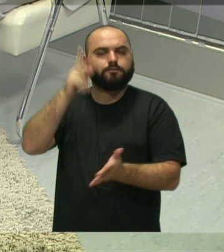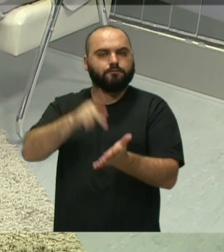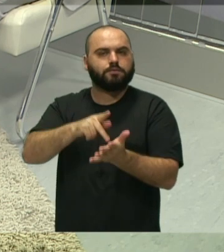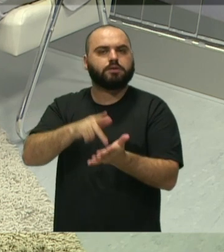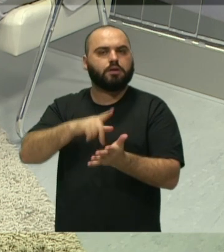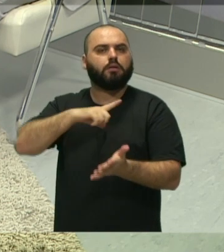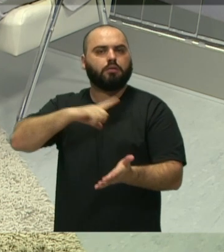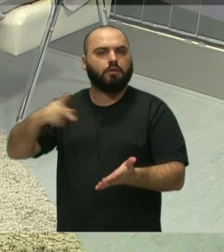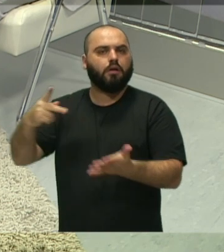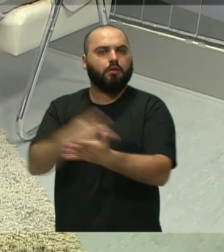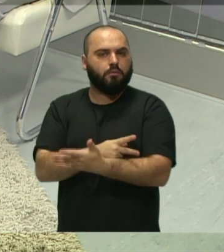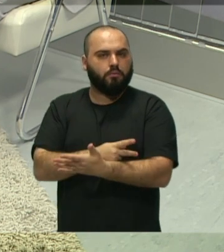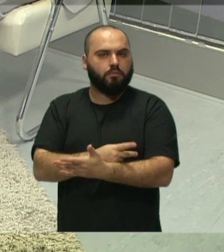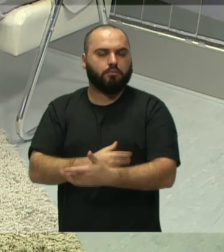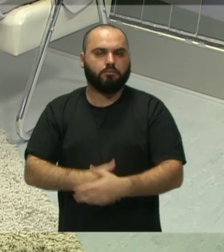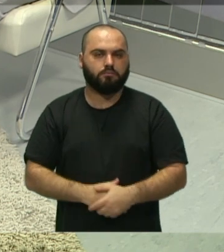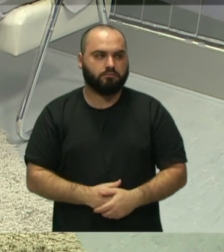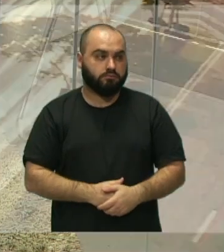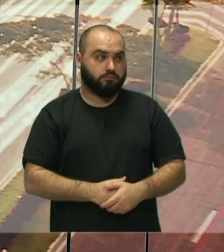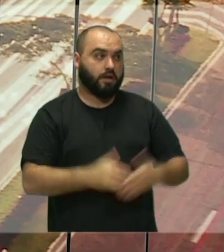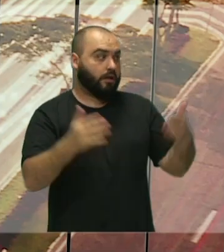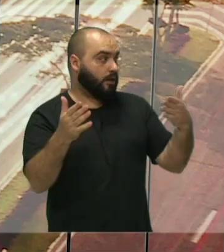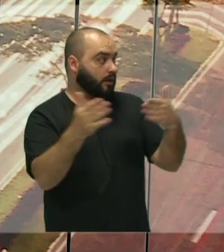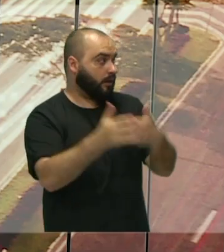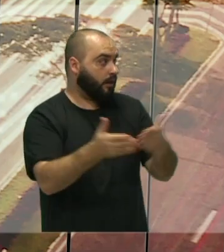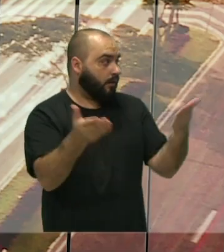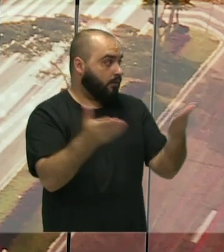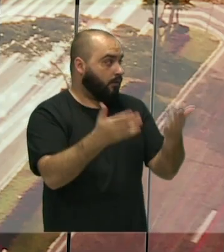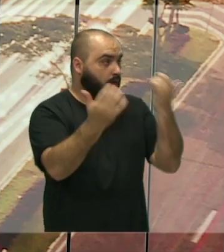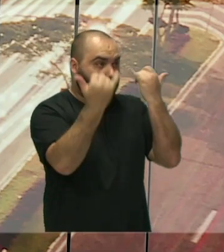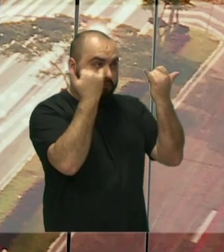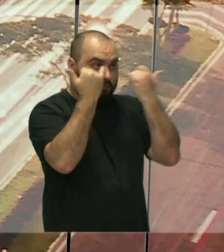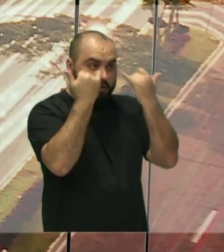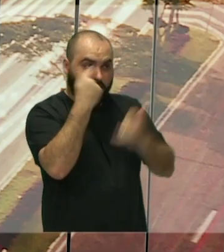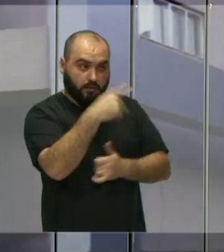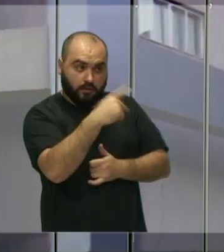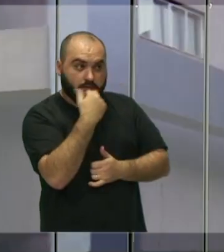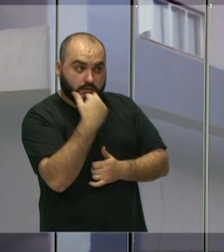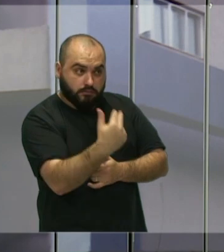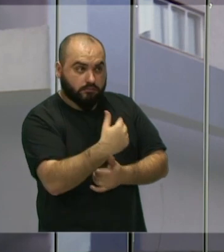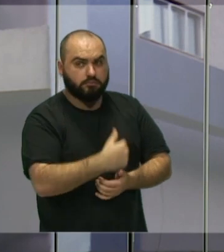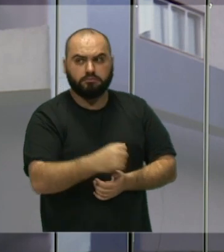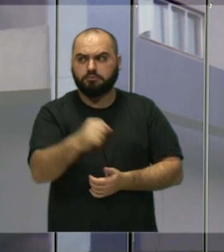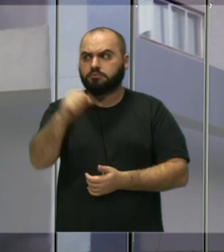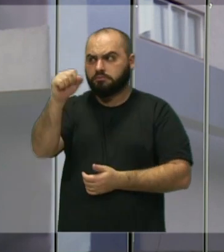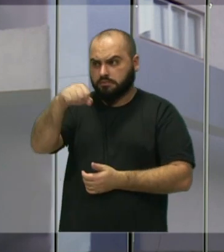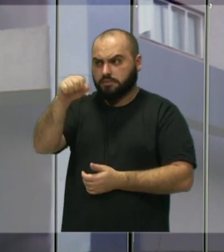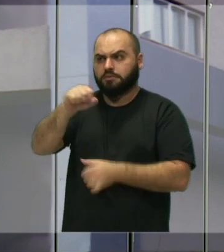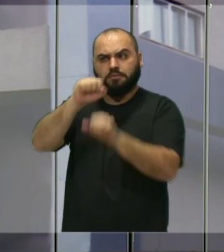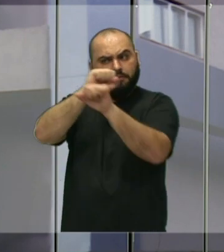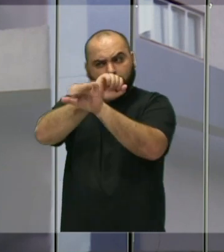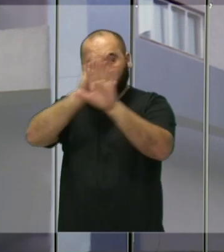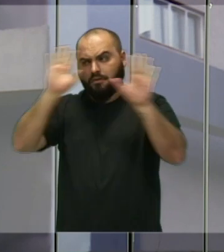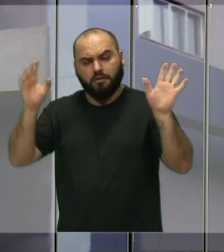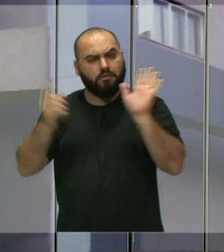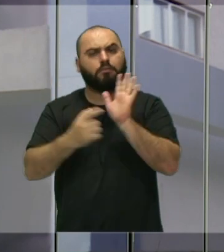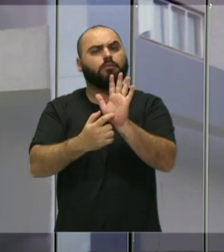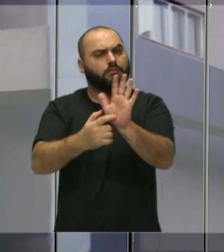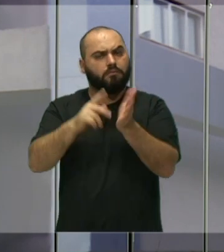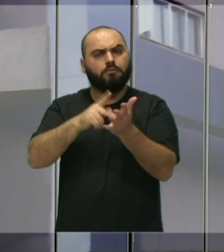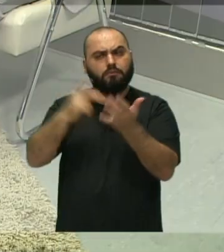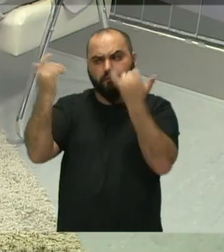enquanto membro dessa CPI. Até agora as informações dão esses indícios na sua visão. Para mim, claramente, as informações dão esses